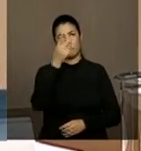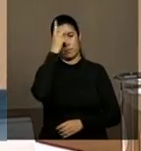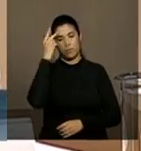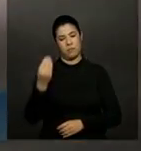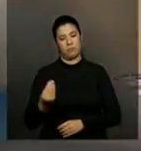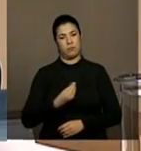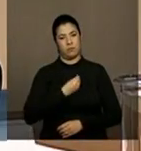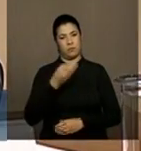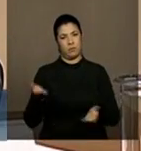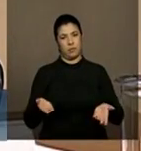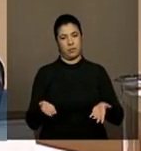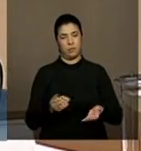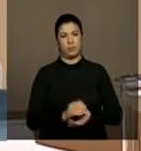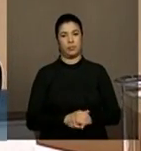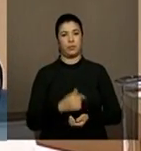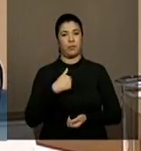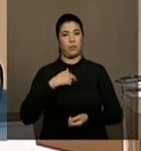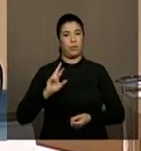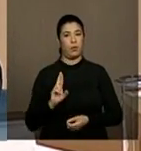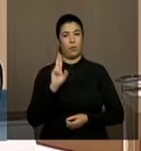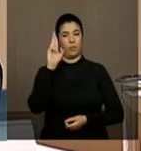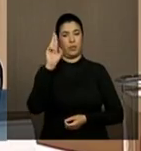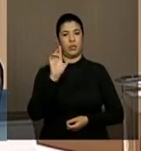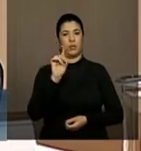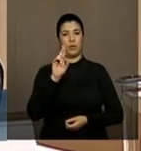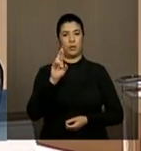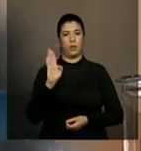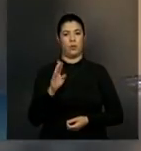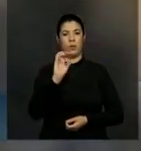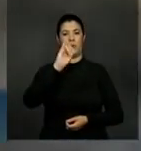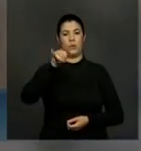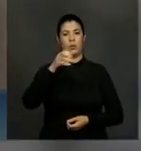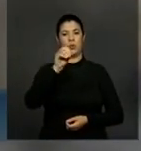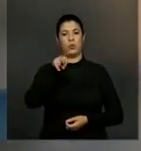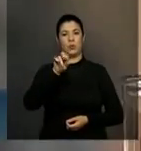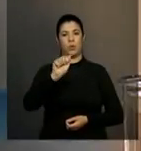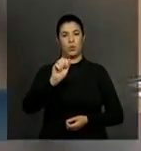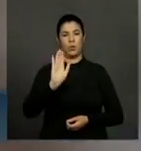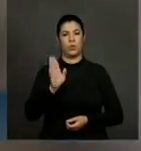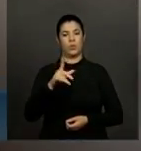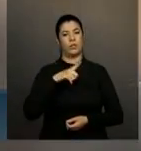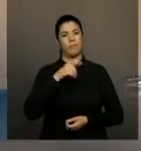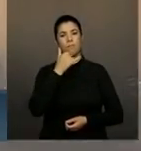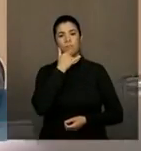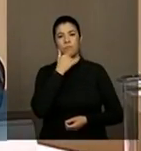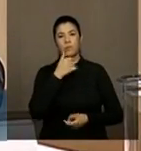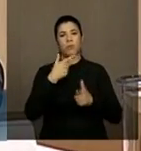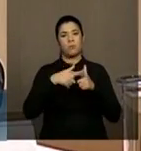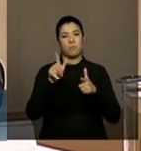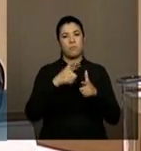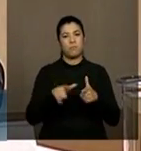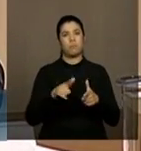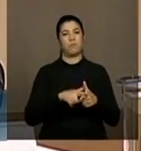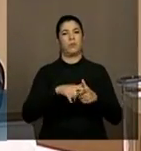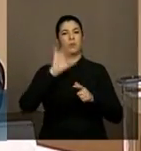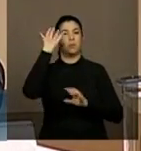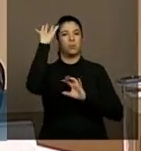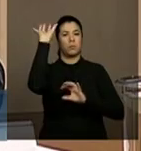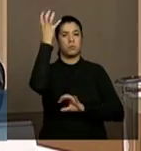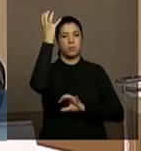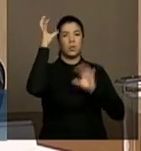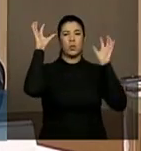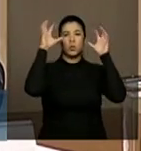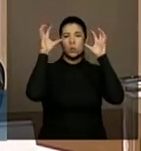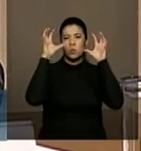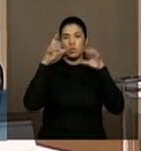presentes. Eu estou representando aqui o Dr. Leonel Pereirondi, como já foi dito, devido às condições atmosféricas, ele não pôde se fazer